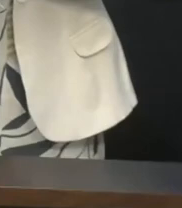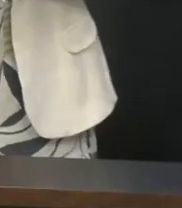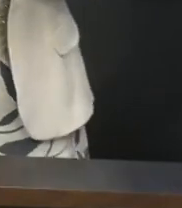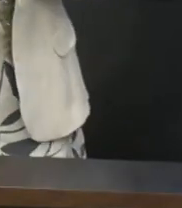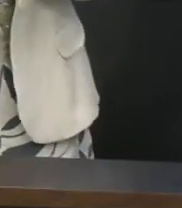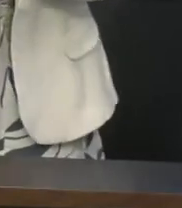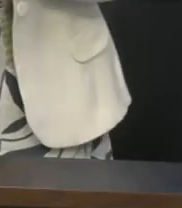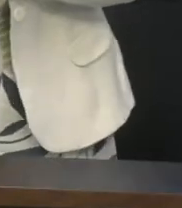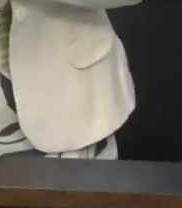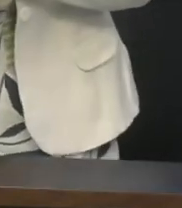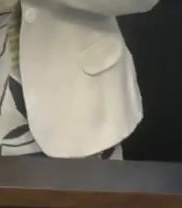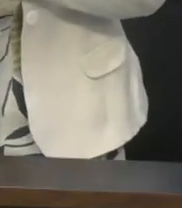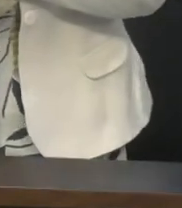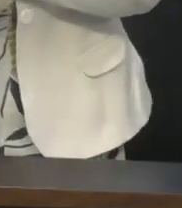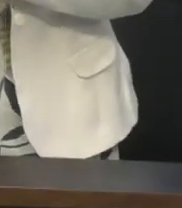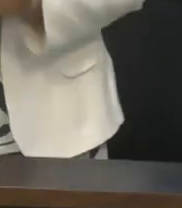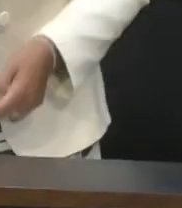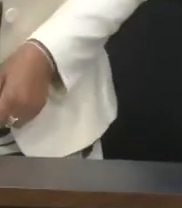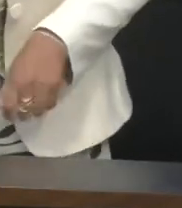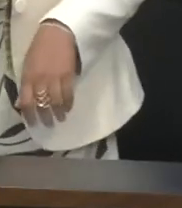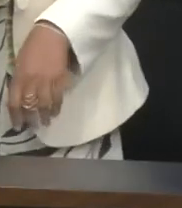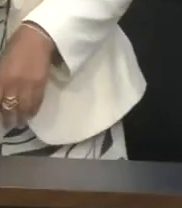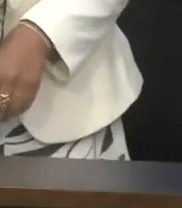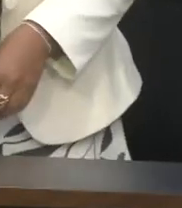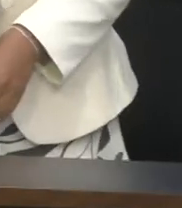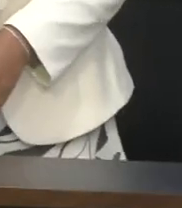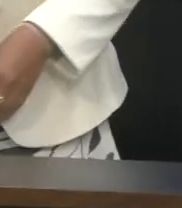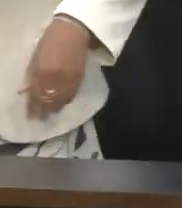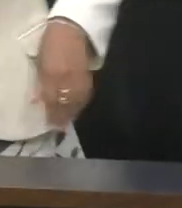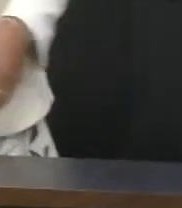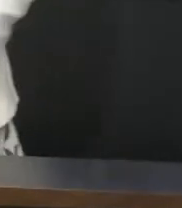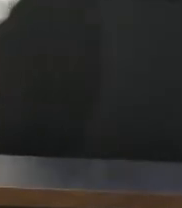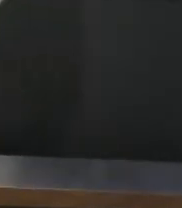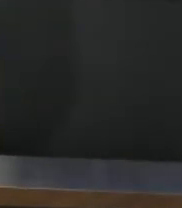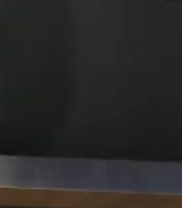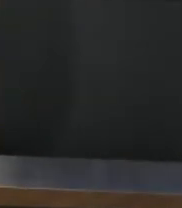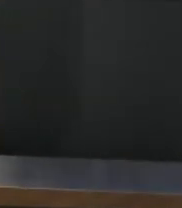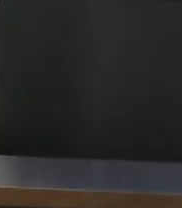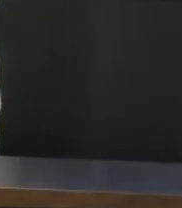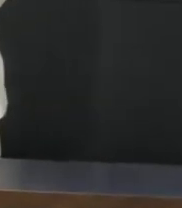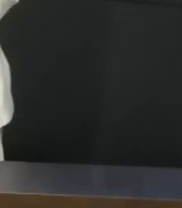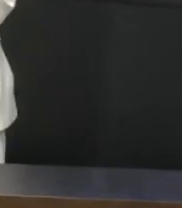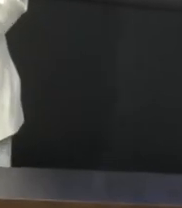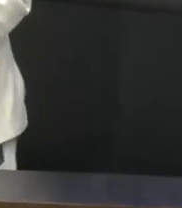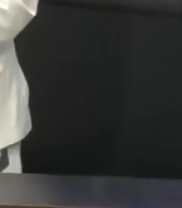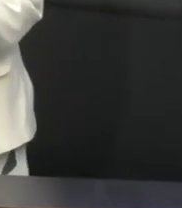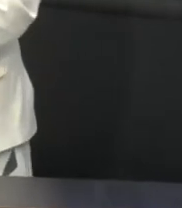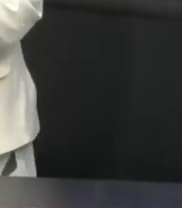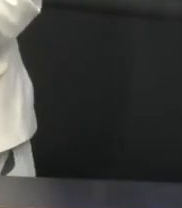e pode ser vamos lá E aí